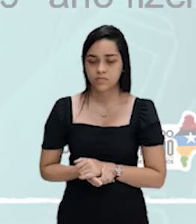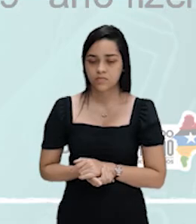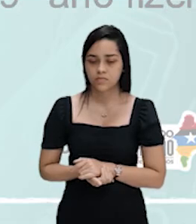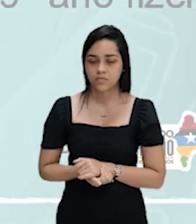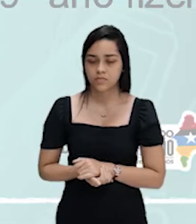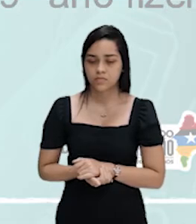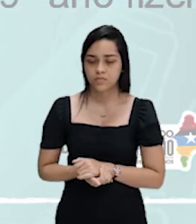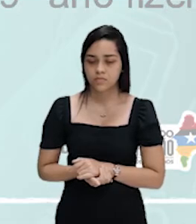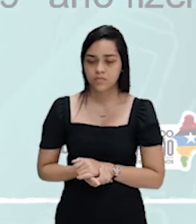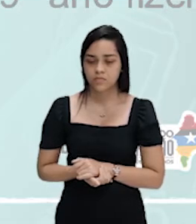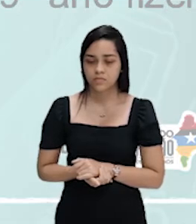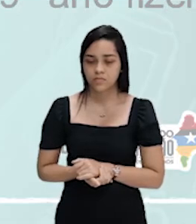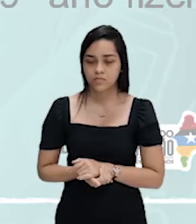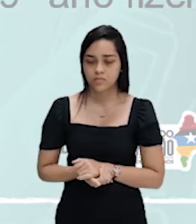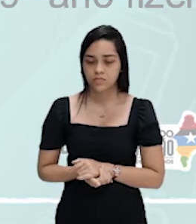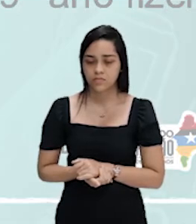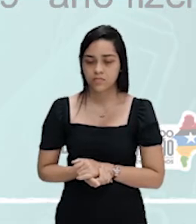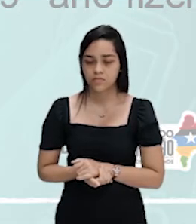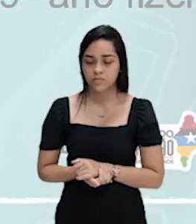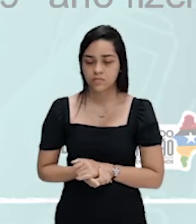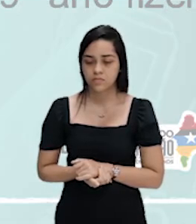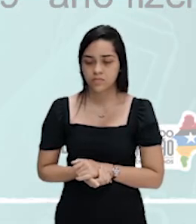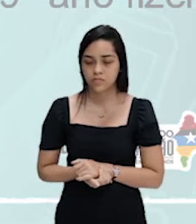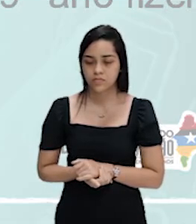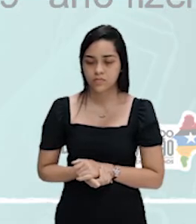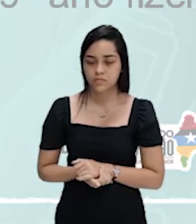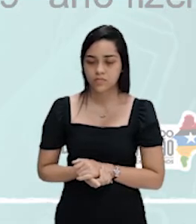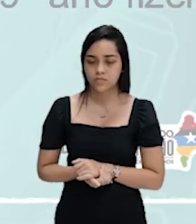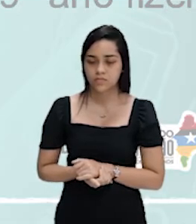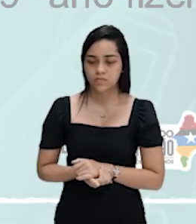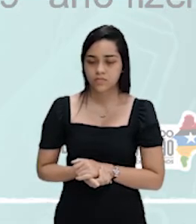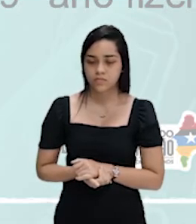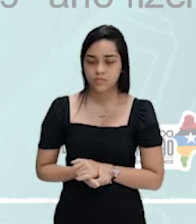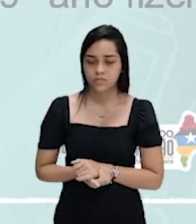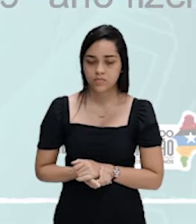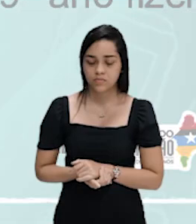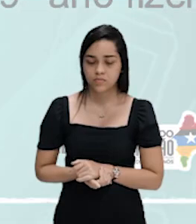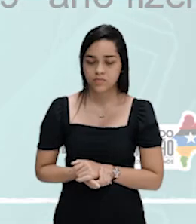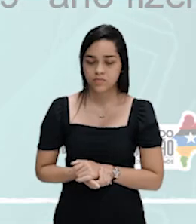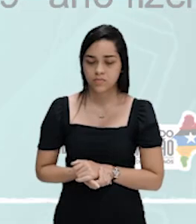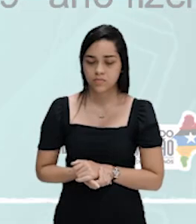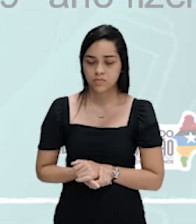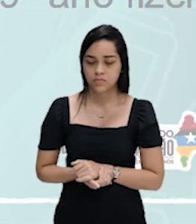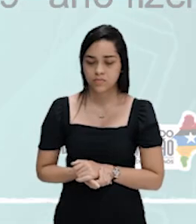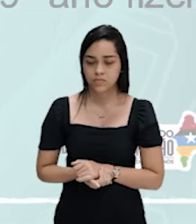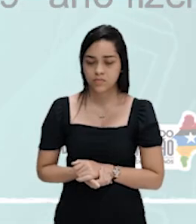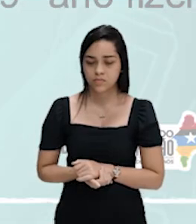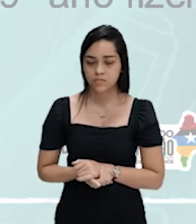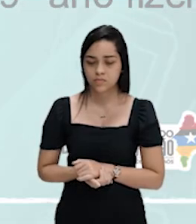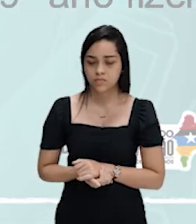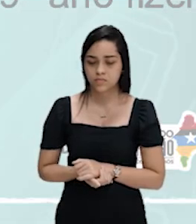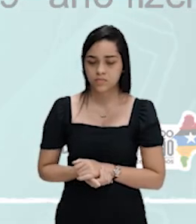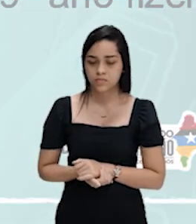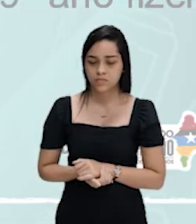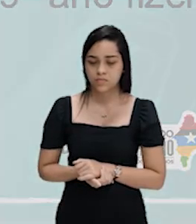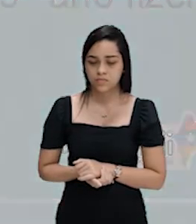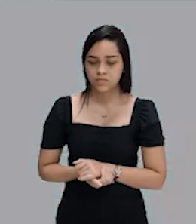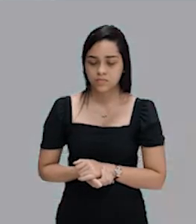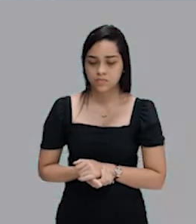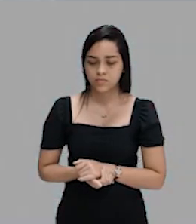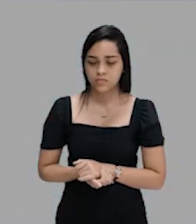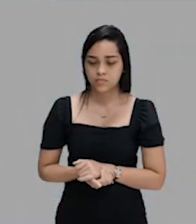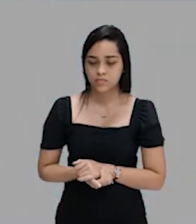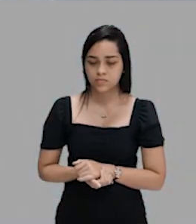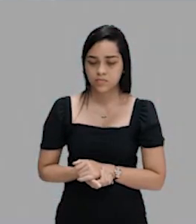dois períodos com orações subordinadas adjetivas e aqui eu tenho explicação de cada uma das situações você vai ter apenas